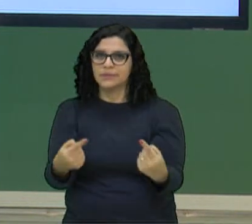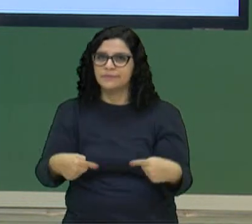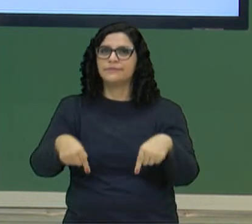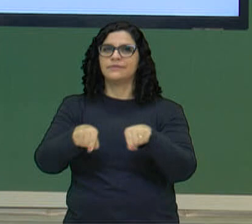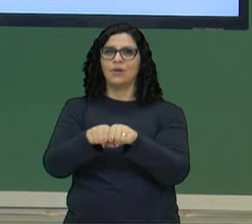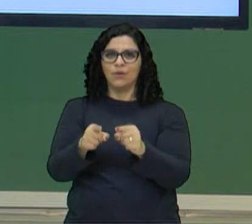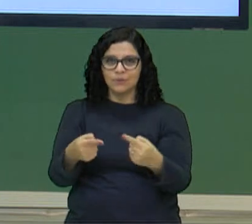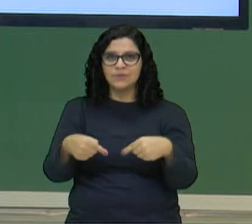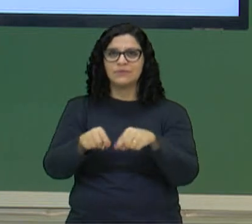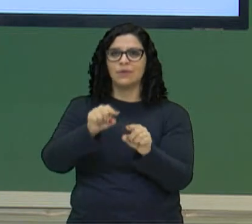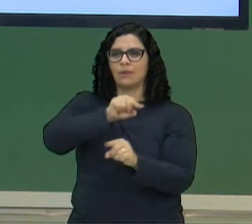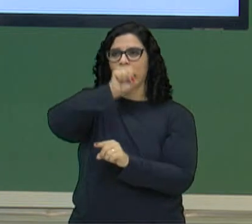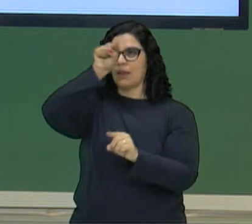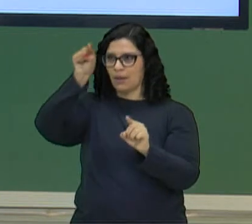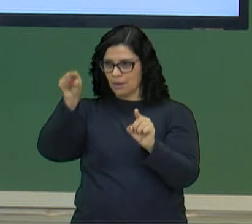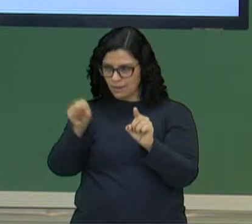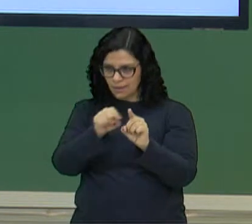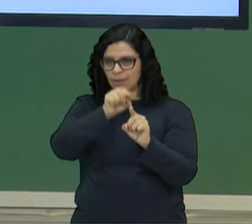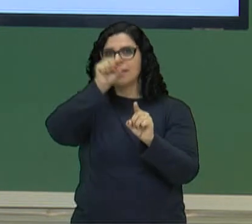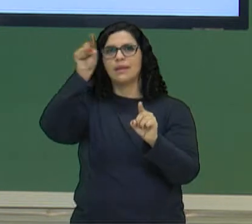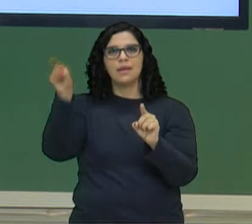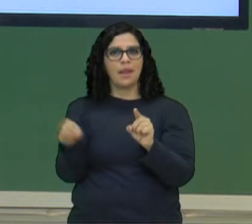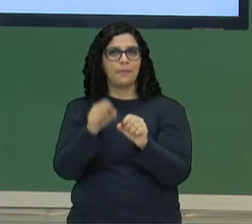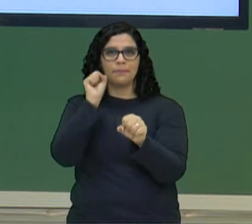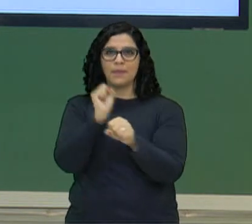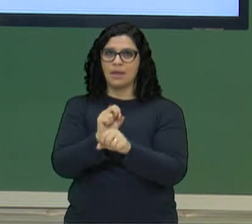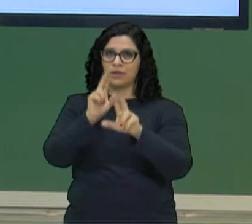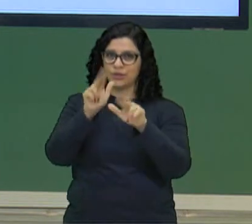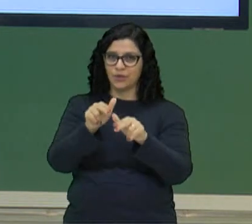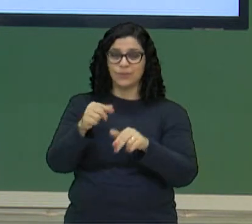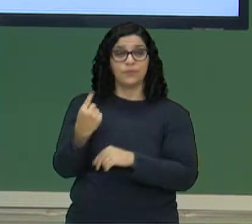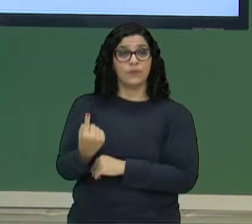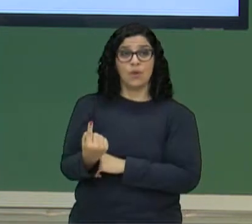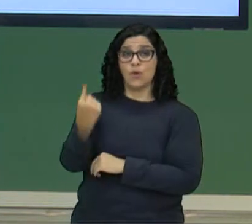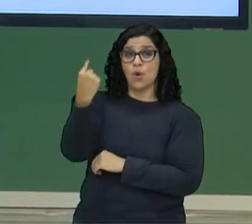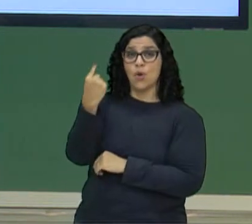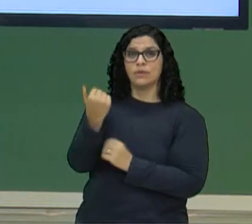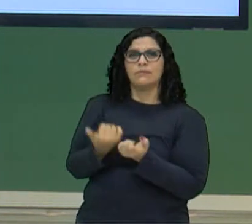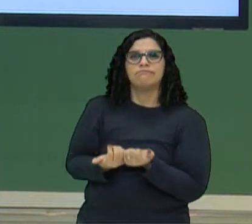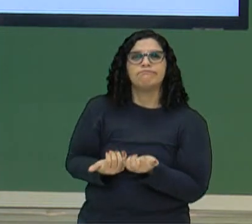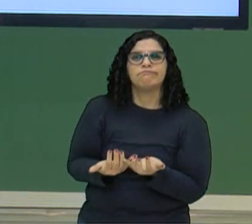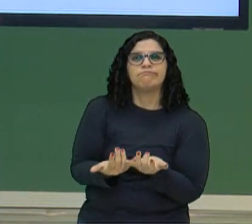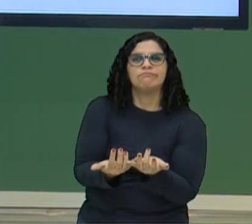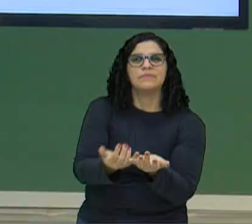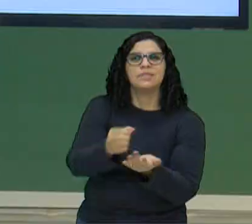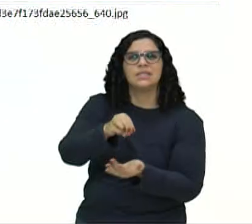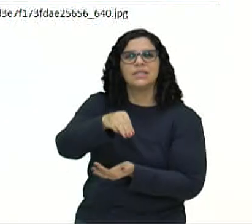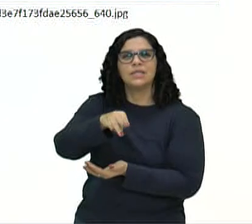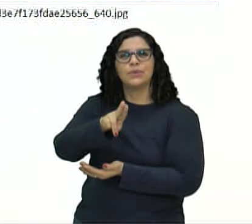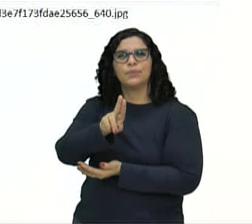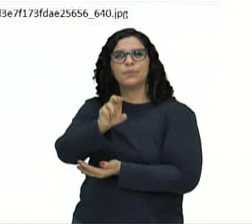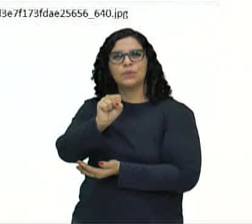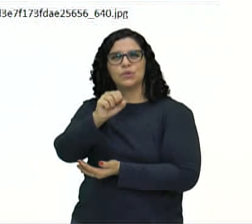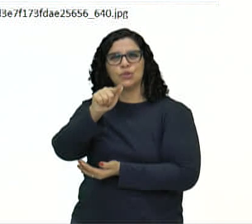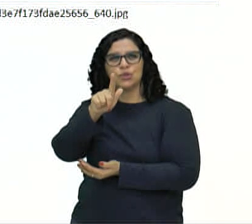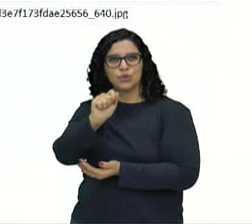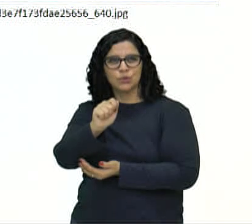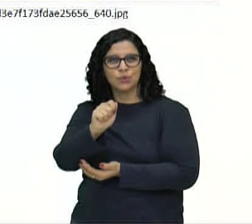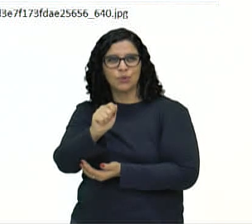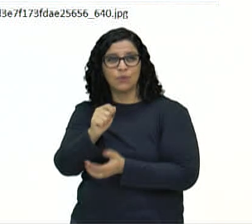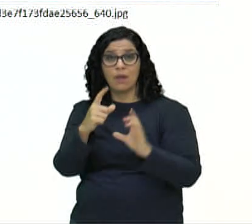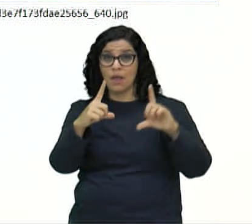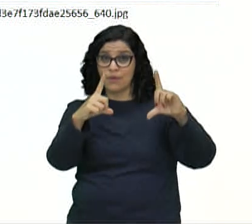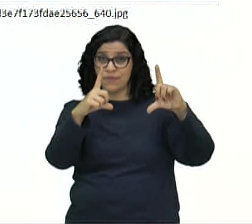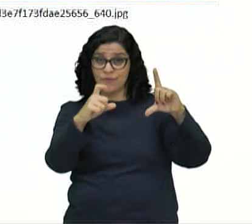gametas, fecunda. É um ciclo que não para, tá bom? Aqui um tapetinho de musgos bem rente ao solo. Essa imagem